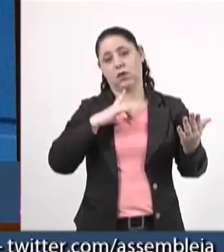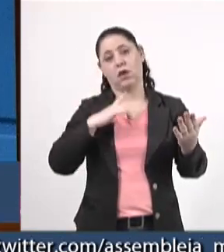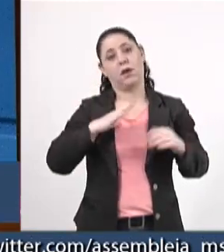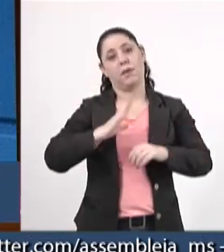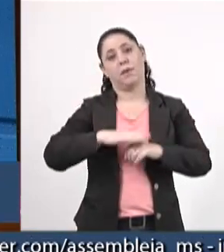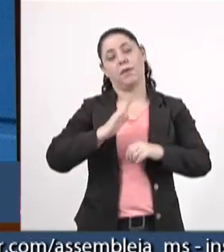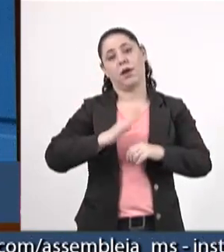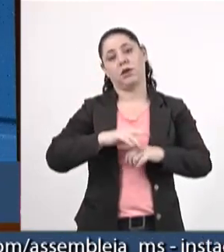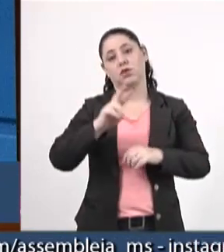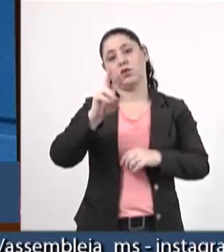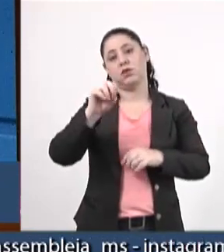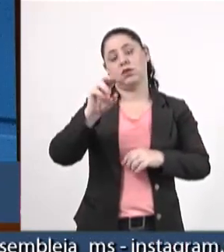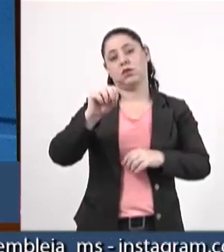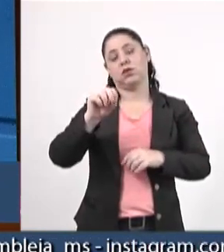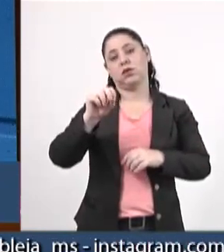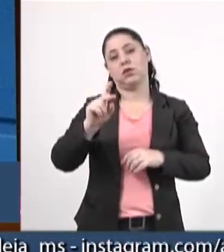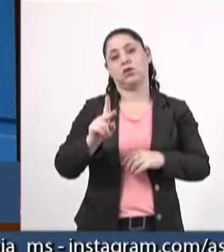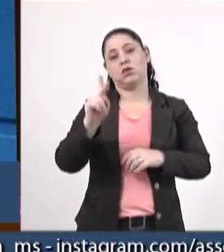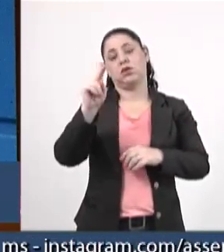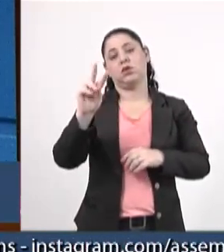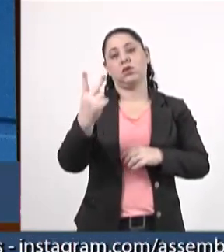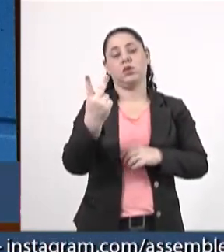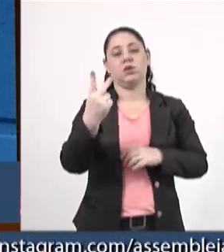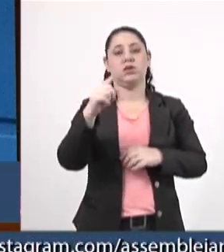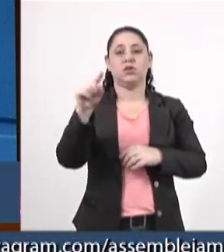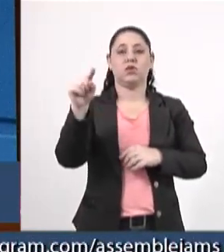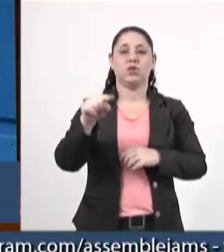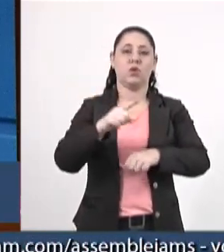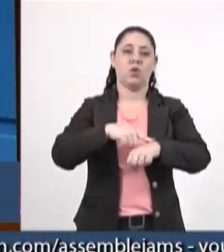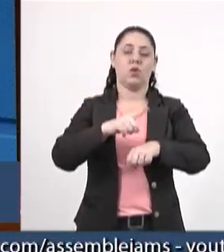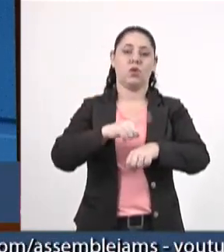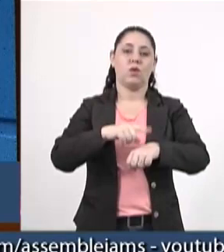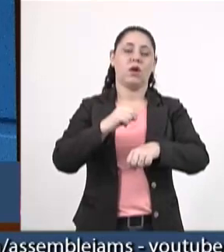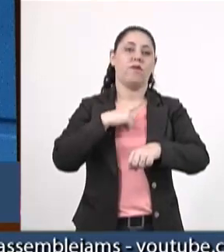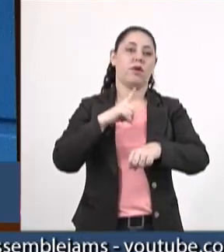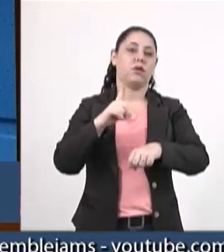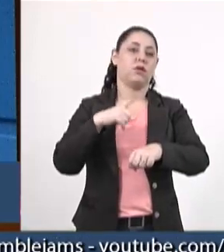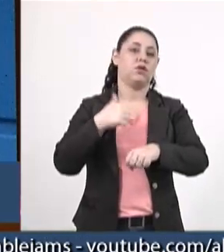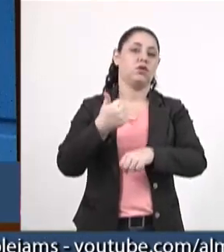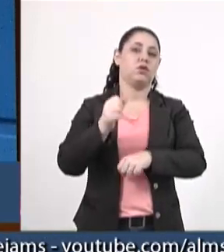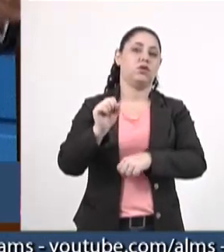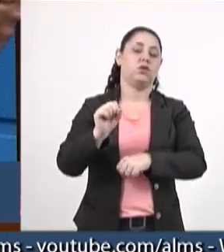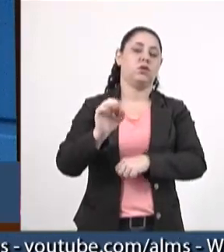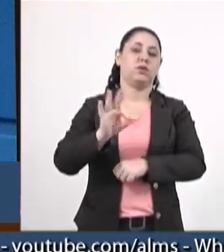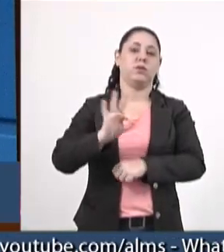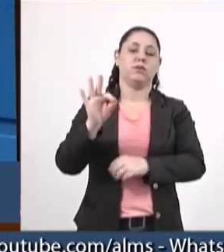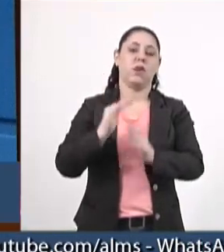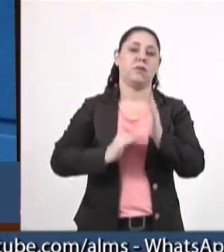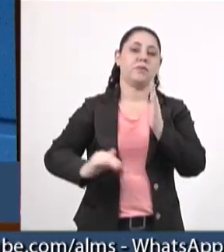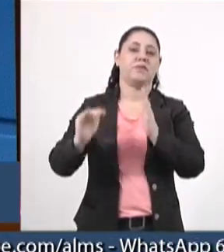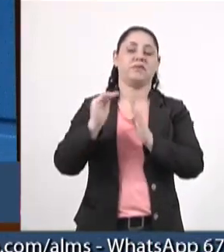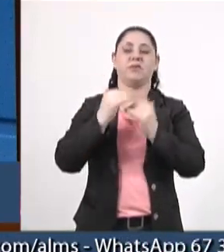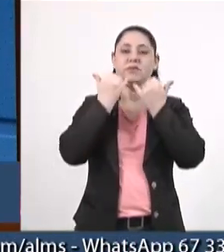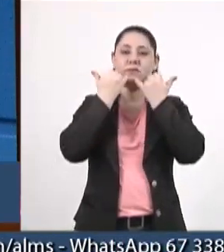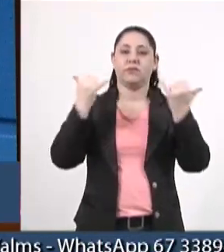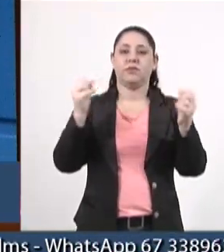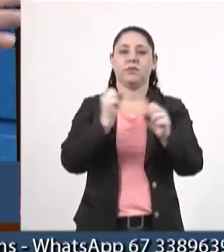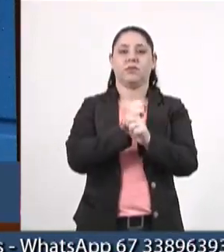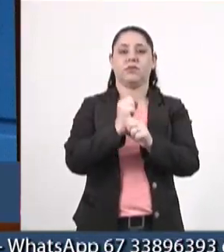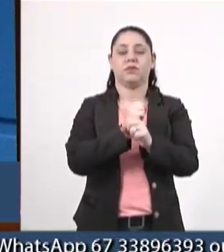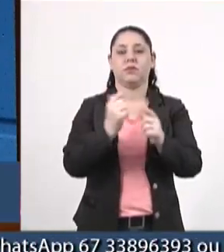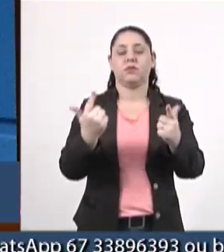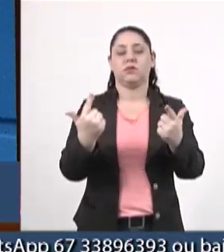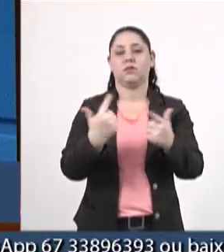mais 500 kWh, então teve um aumento de 8% na tarifa da energia esse ano por conta